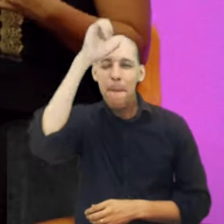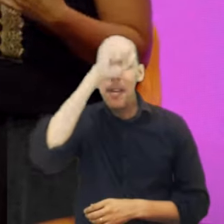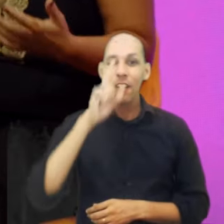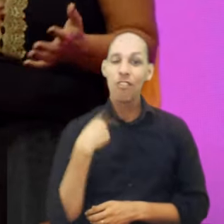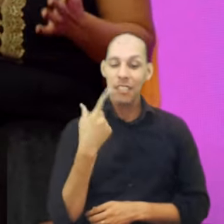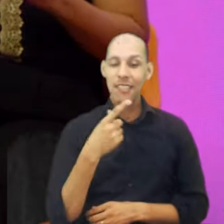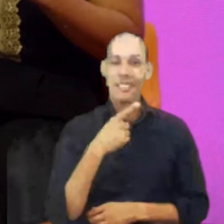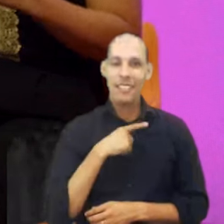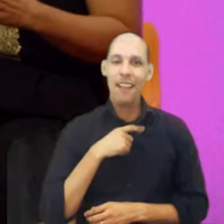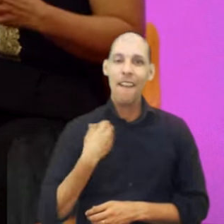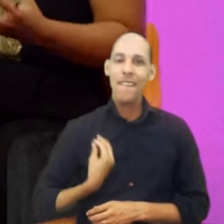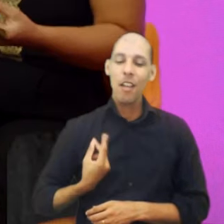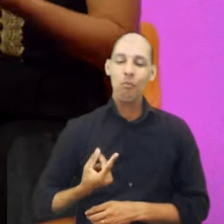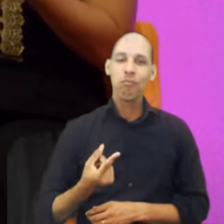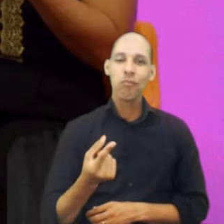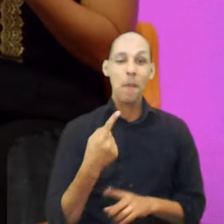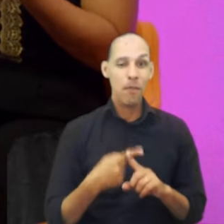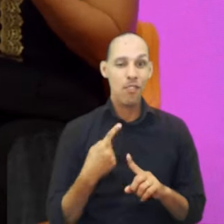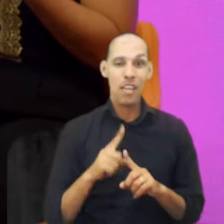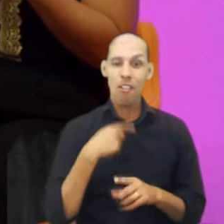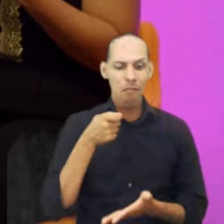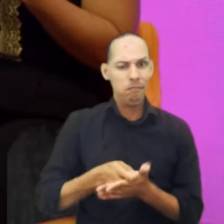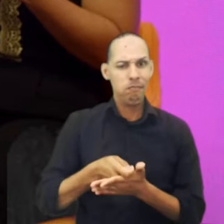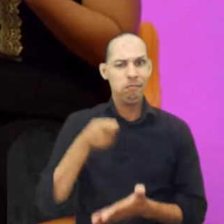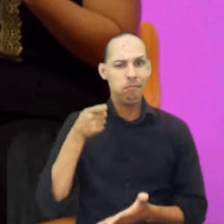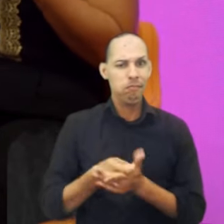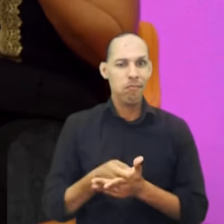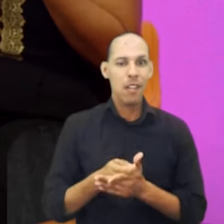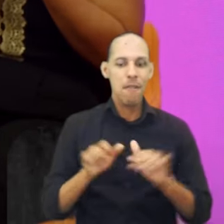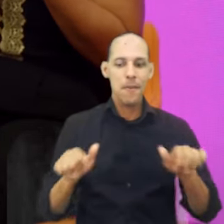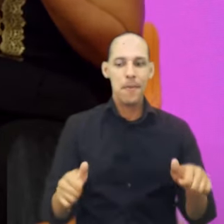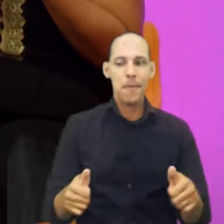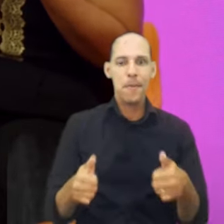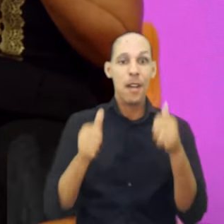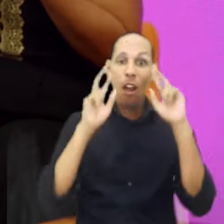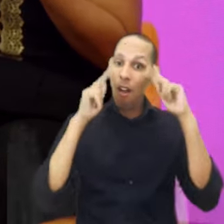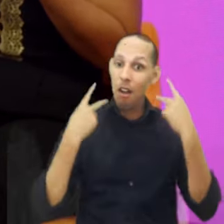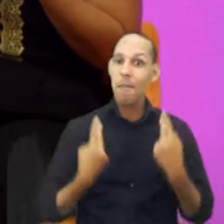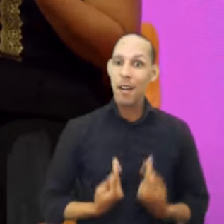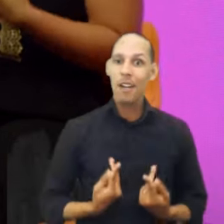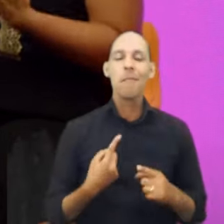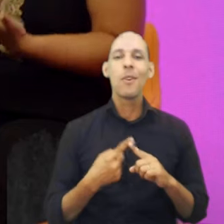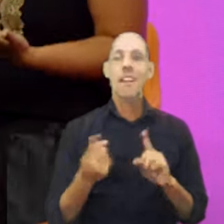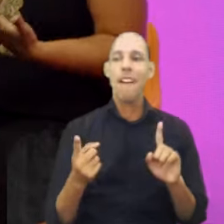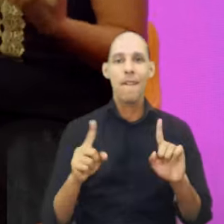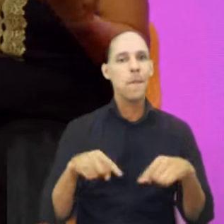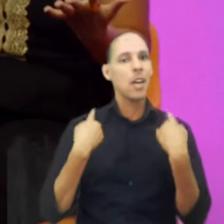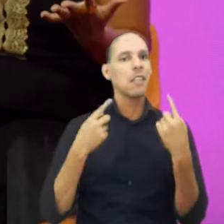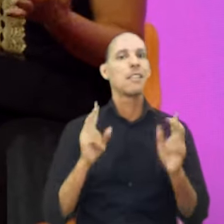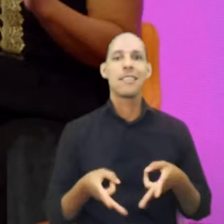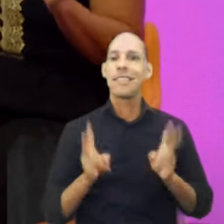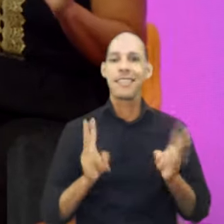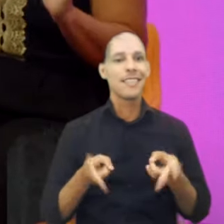nós vamos ter e levar para uma vida. Porque a gente é obrigado... a se melhorar como ser humano. Porque sempre volta pra gente, né?